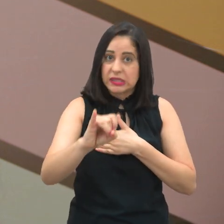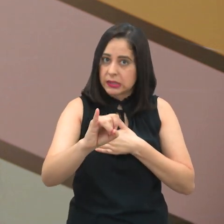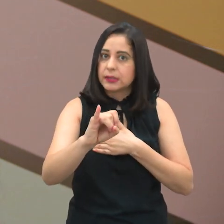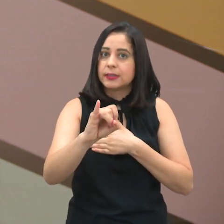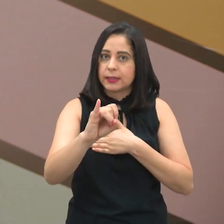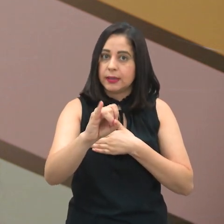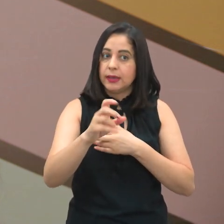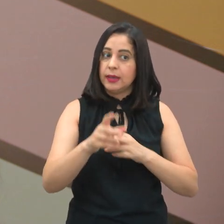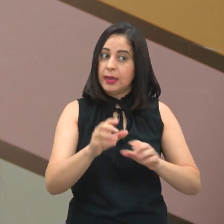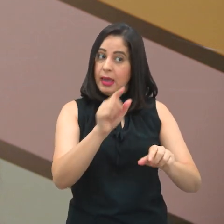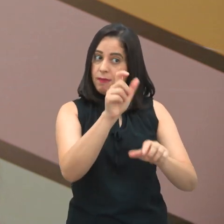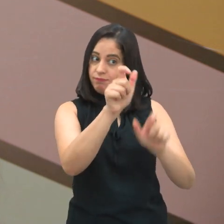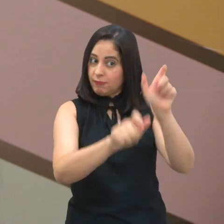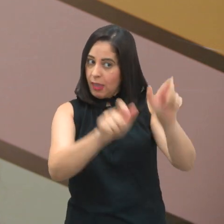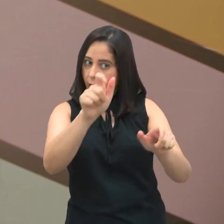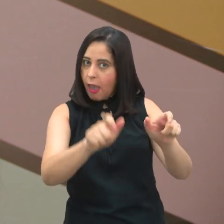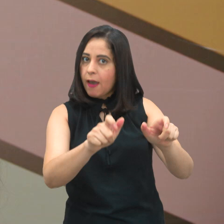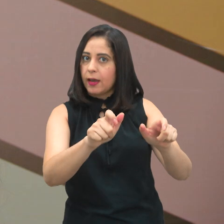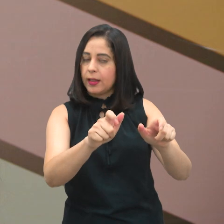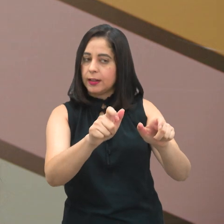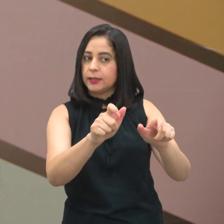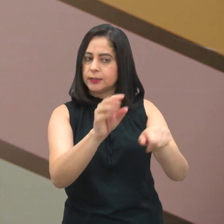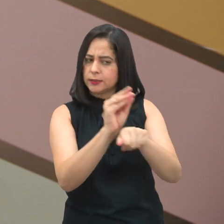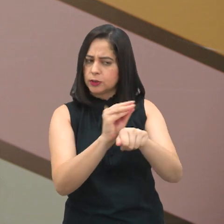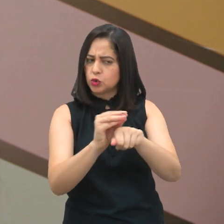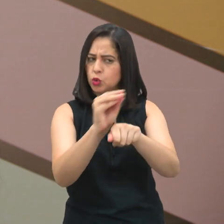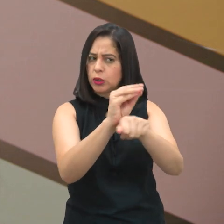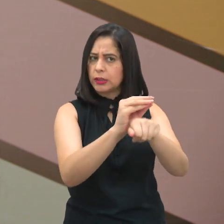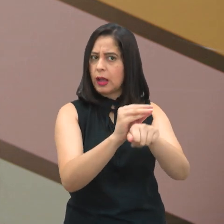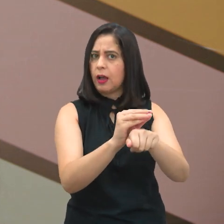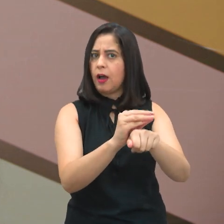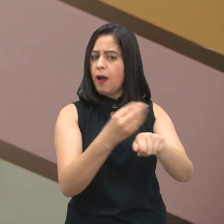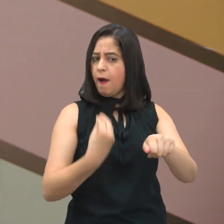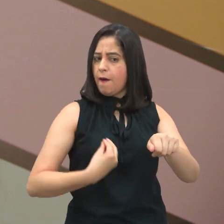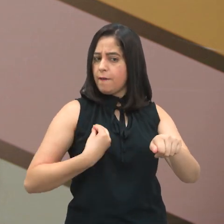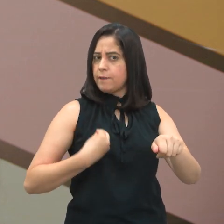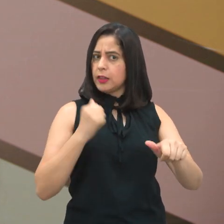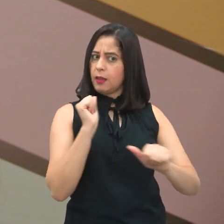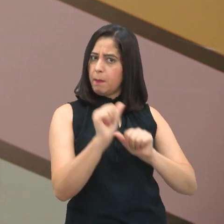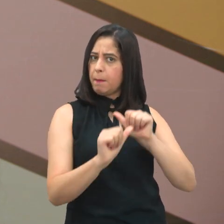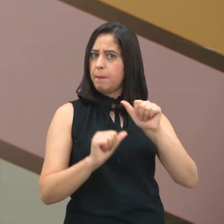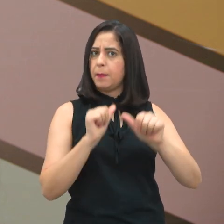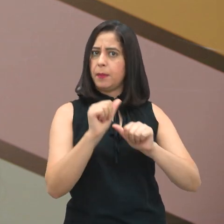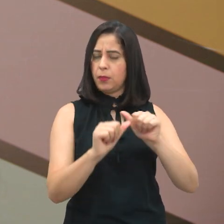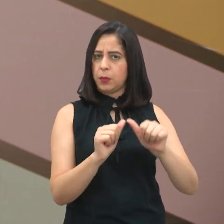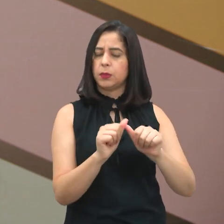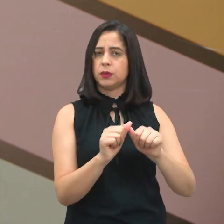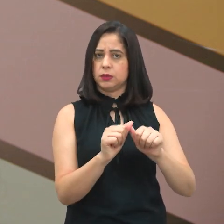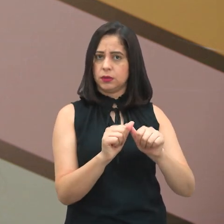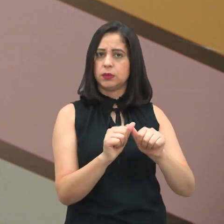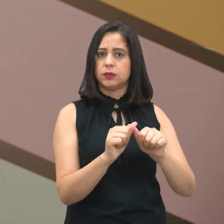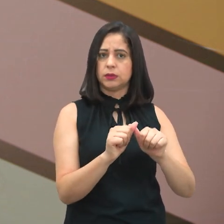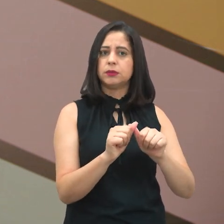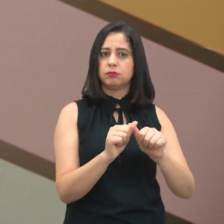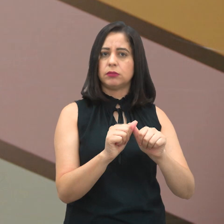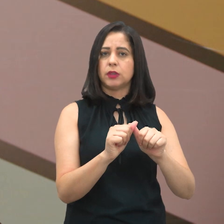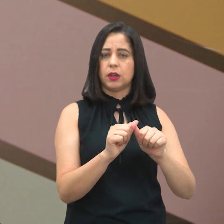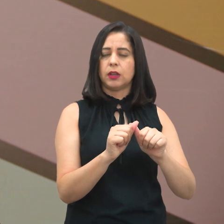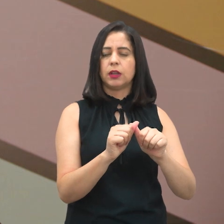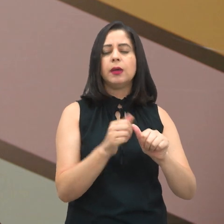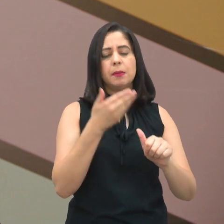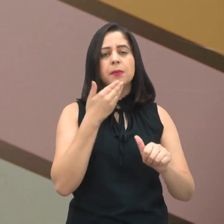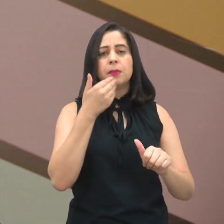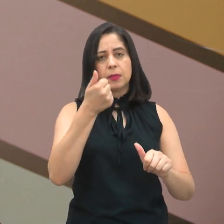se elas também cuidarem, né, de uma mudança de estilo de vida, de uma adequação para que elas possam ter